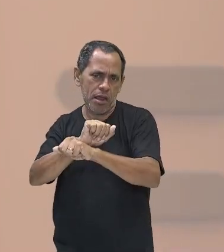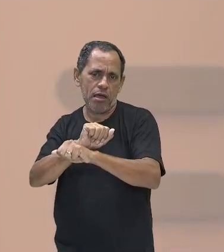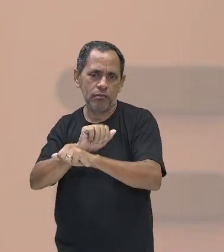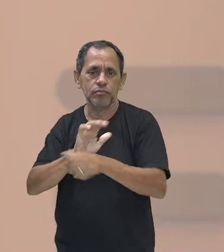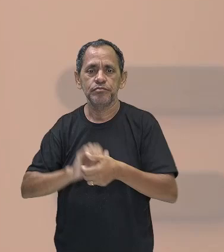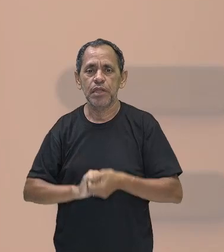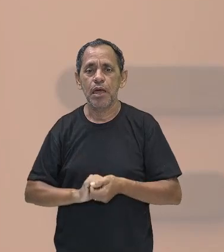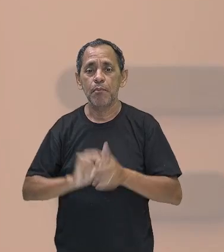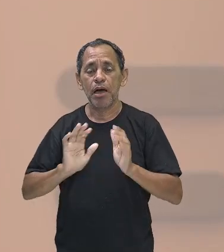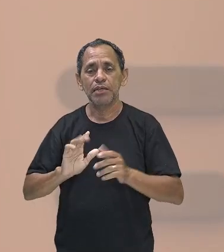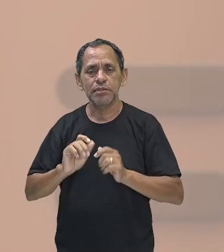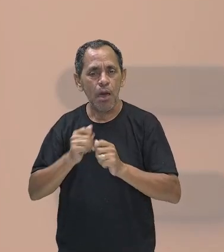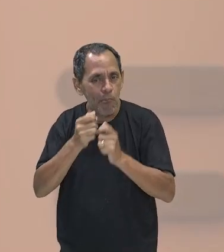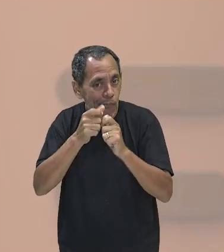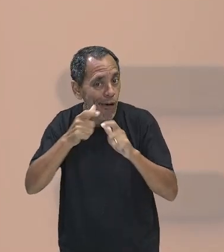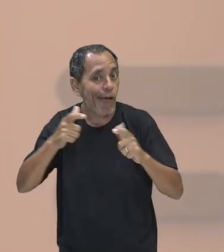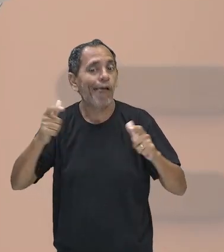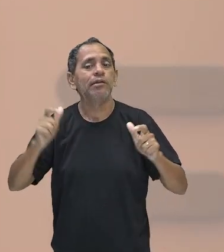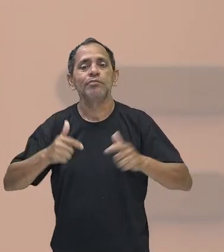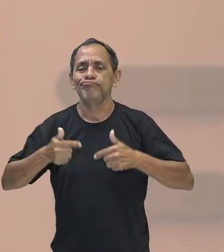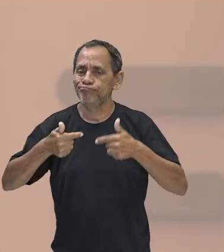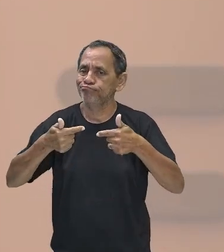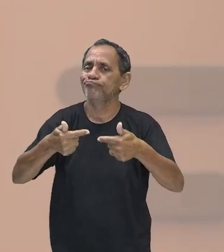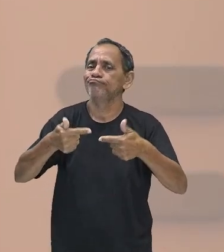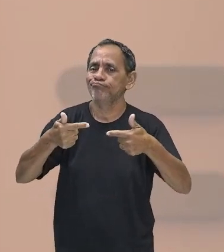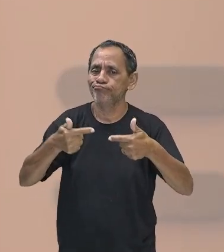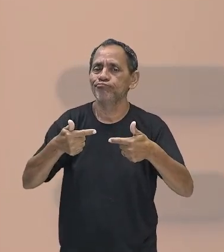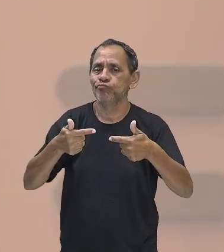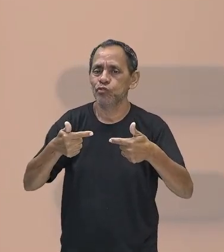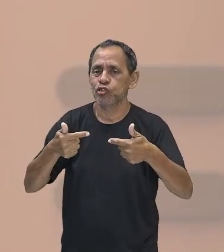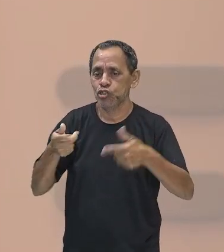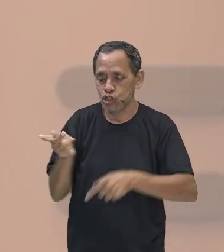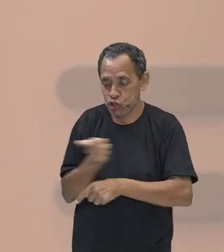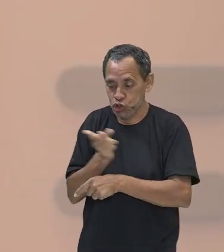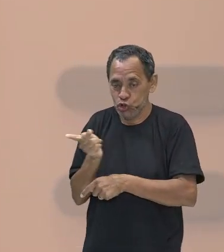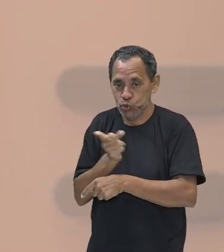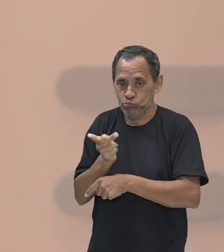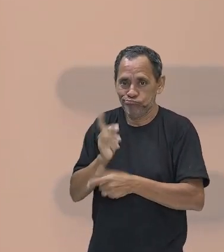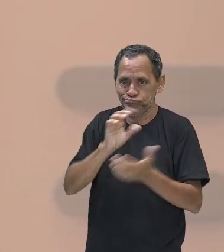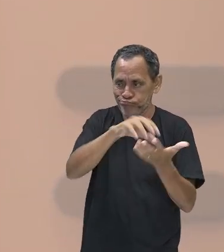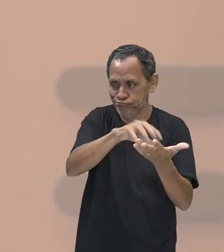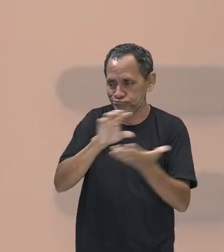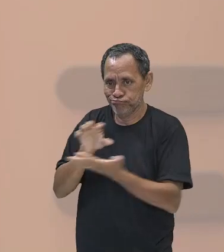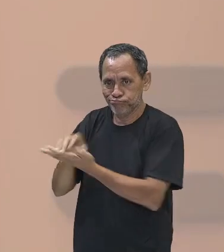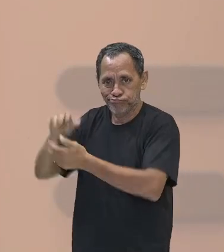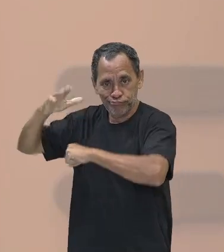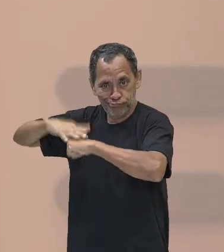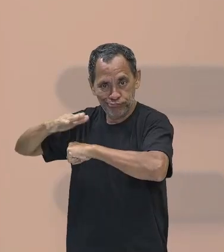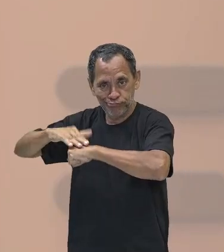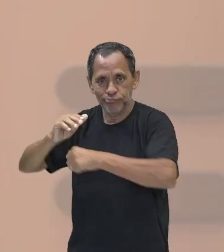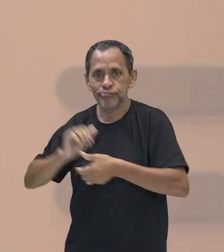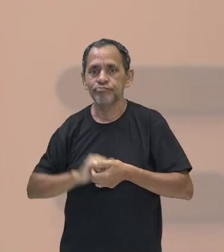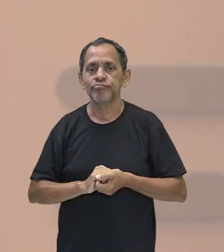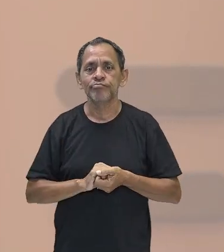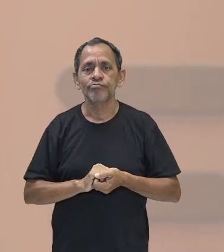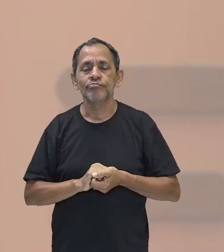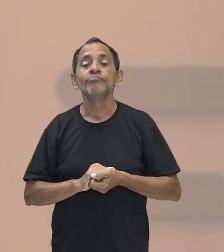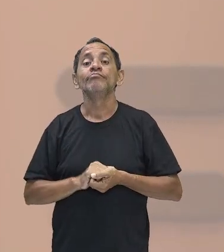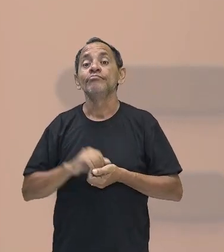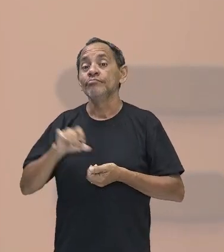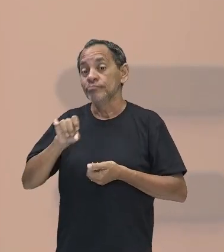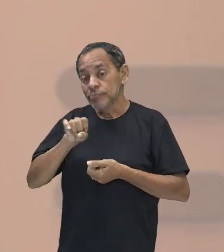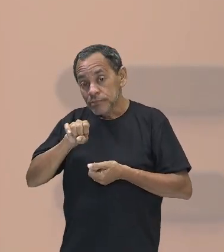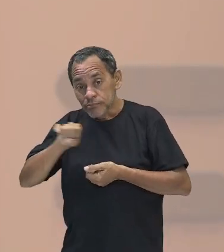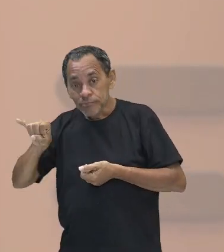momentos. A maioria era guerra, né, entre as duas cidades-estados. E é como eu falei para vocês, se duas cidades-estados gregas